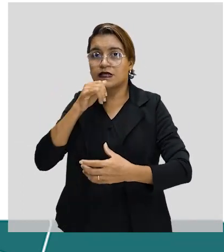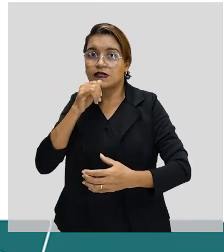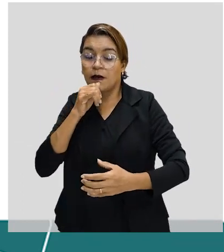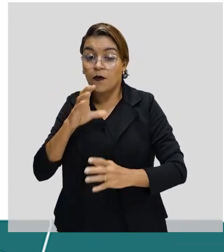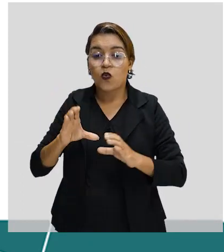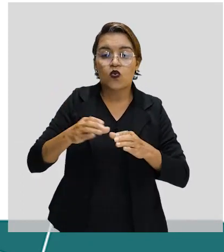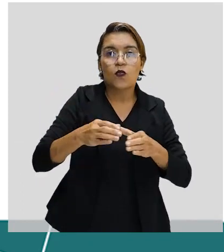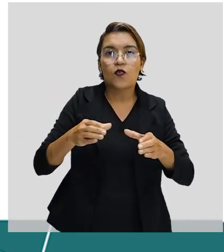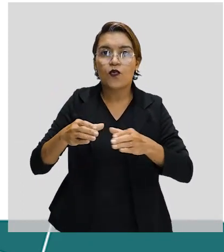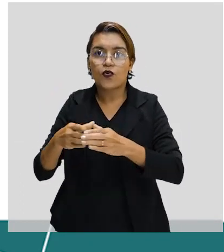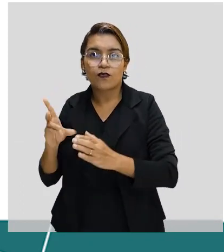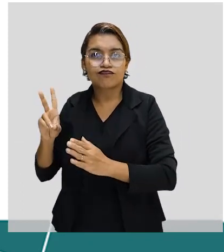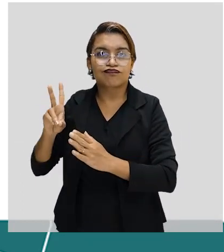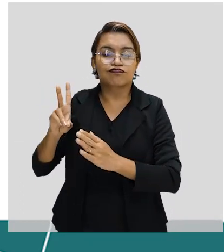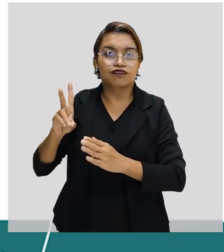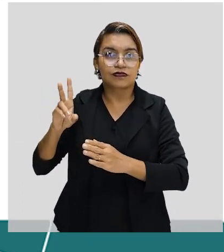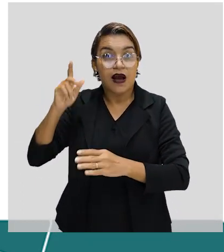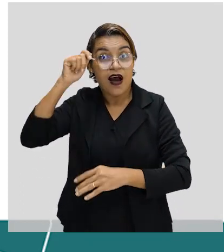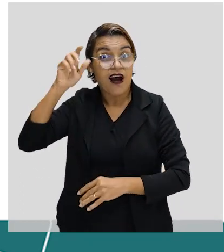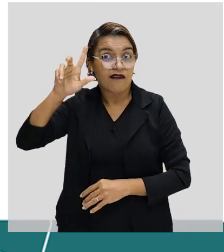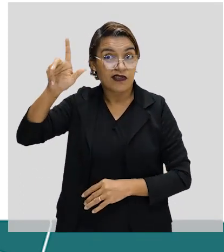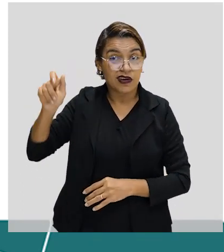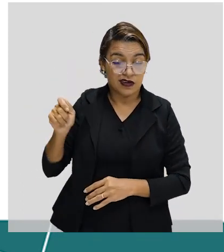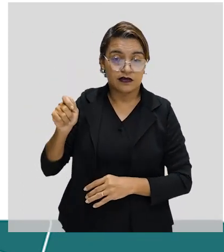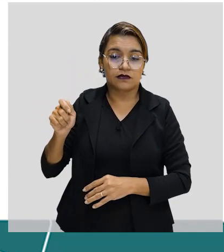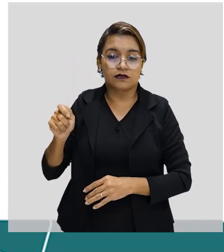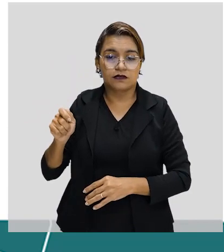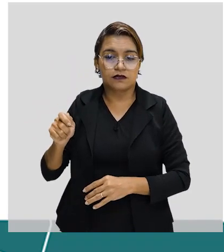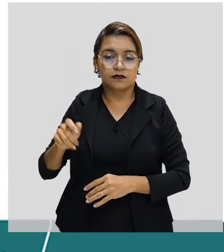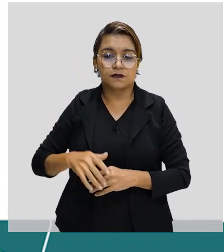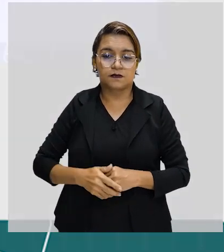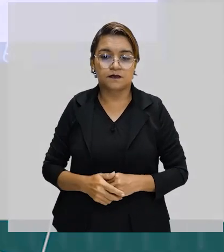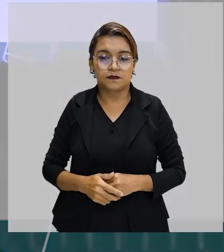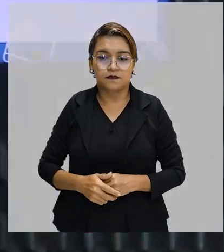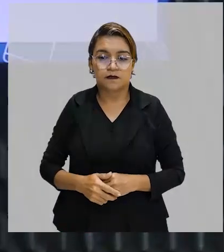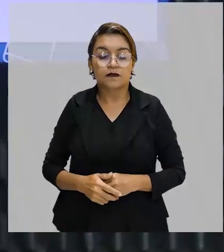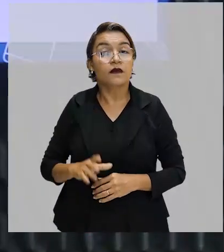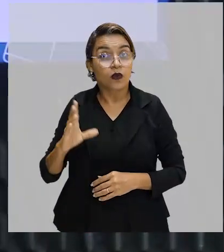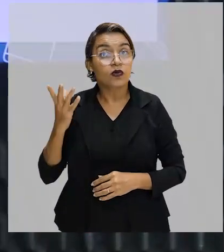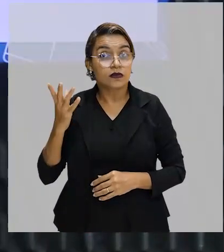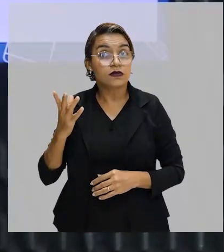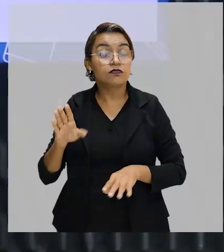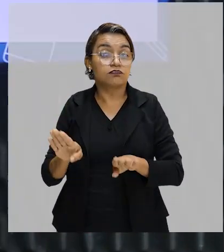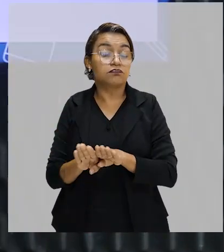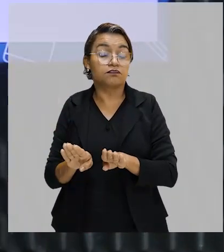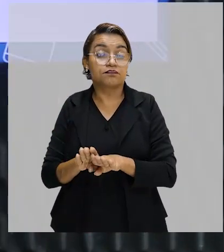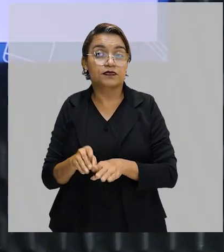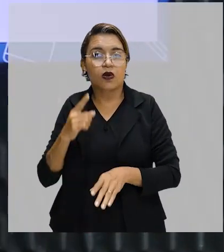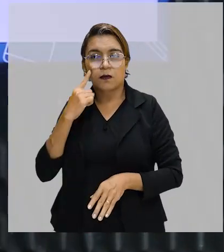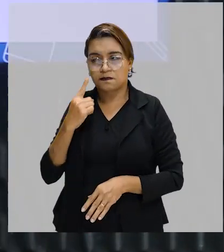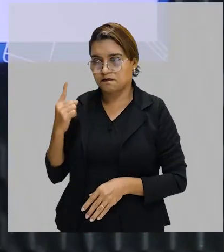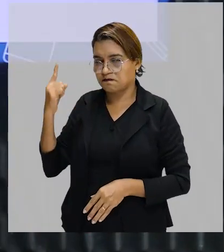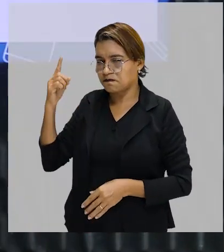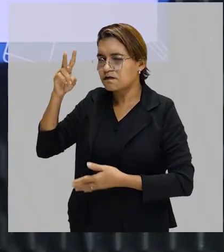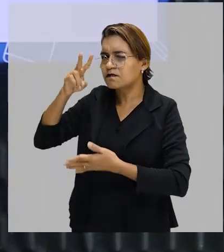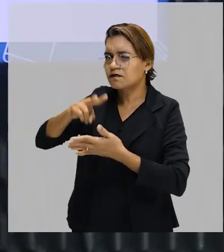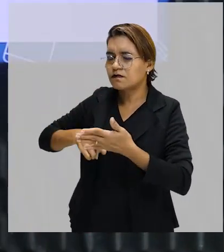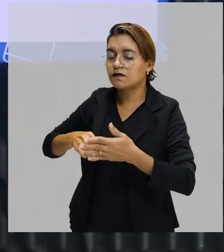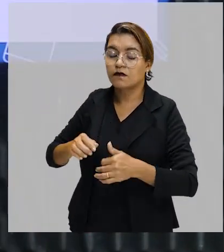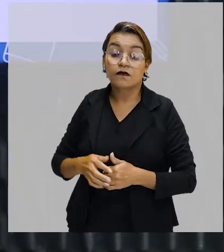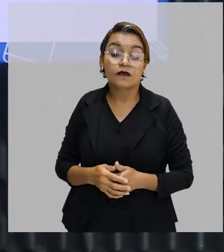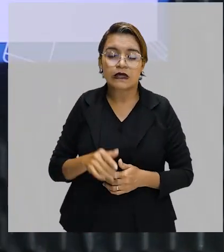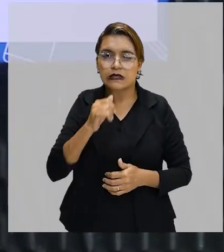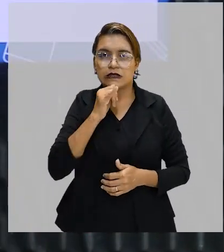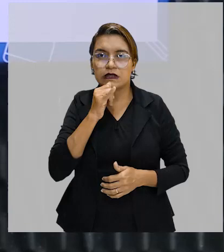para que para conseguir por meio de acordo com as tribos vencedoras a captura de escravo então aconteceu isso eles